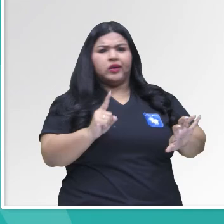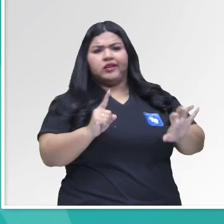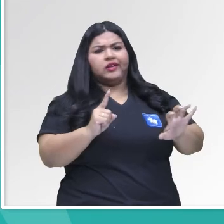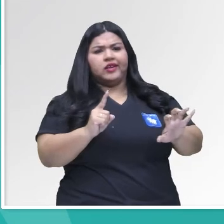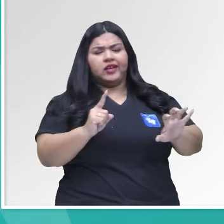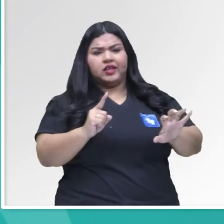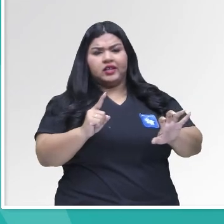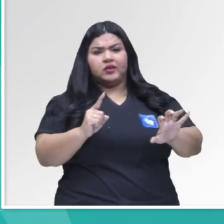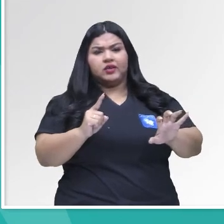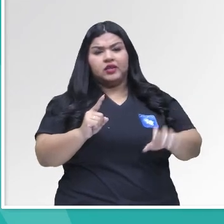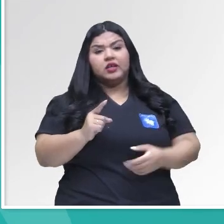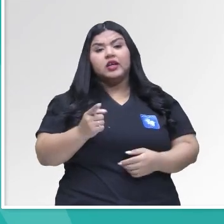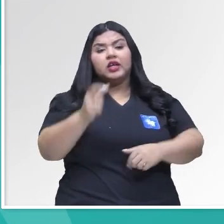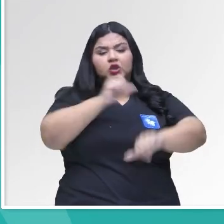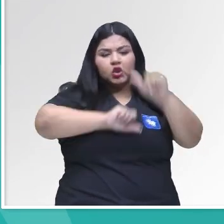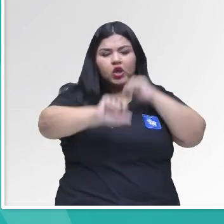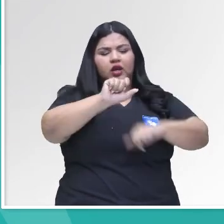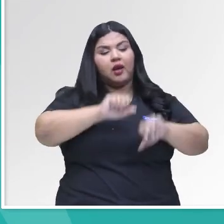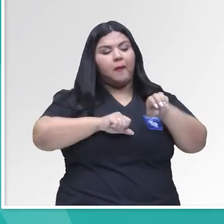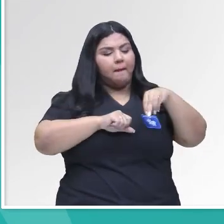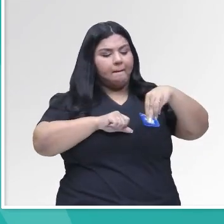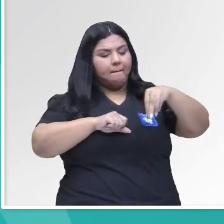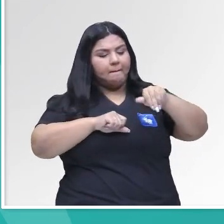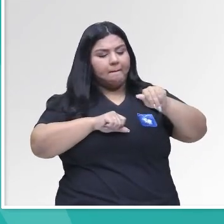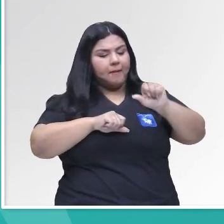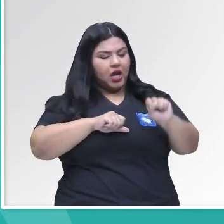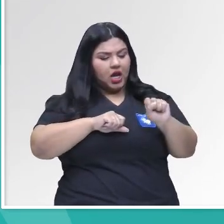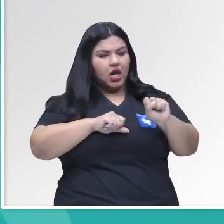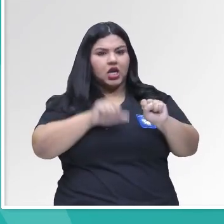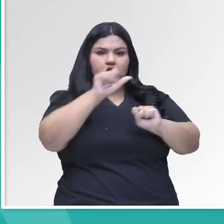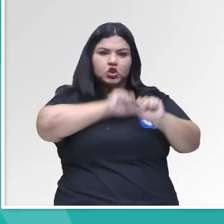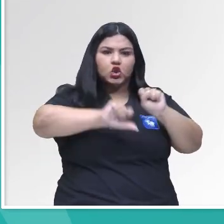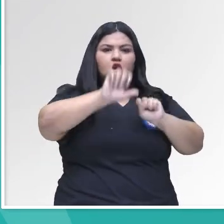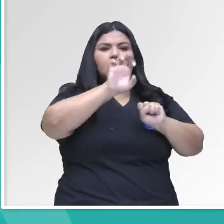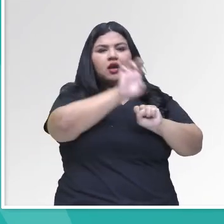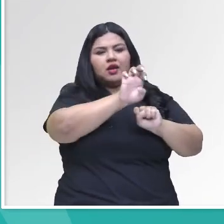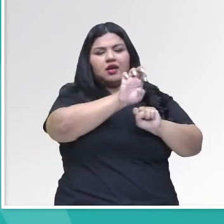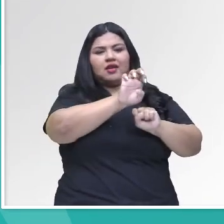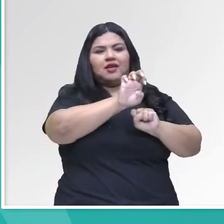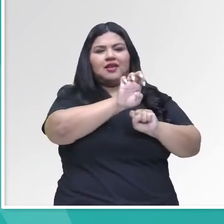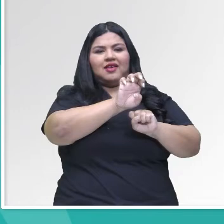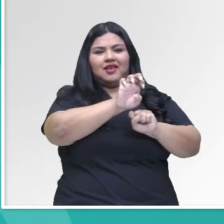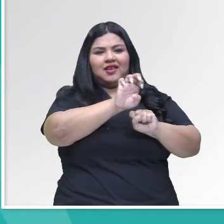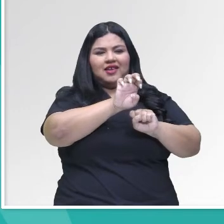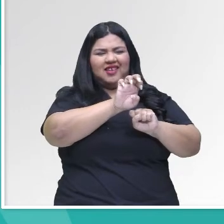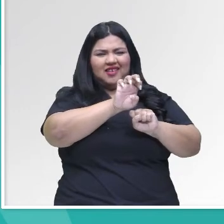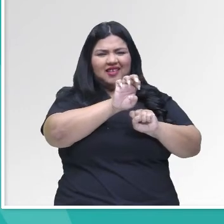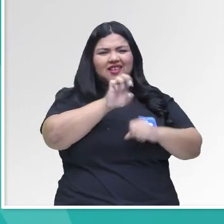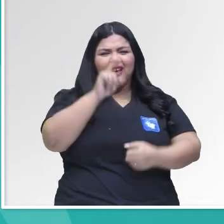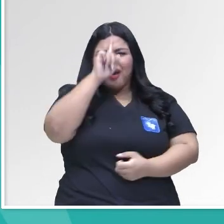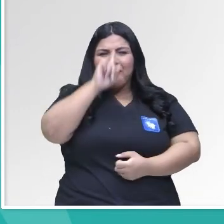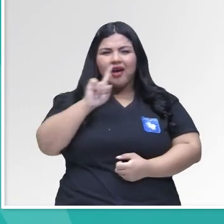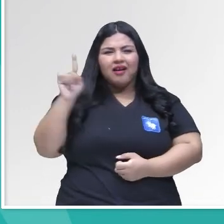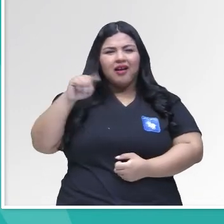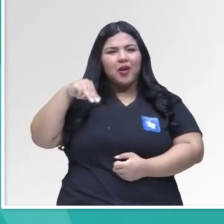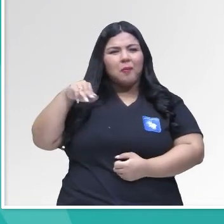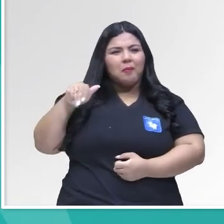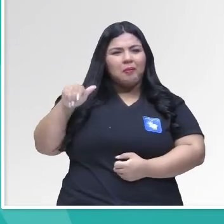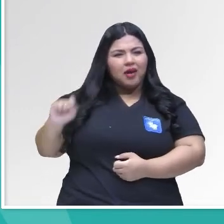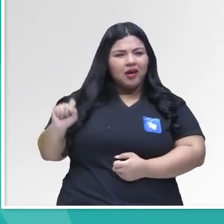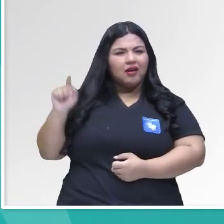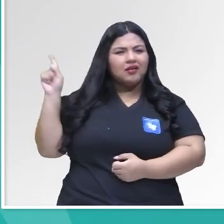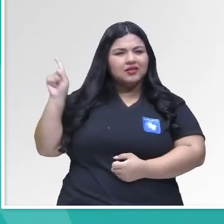esperavam e ele não queria ir. Eu poderia ter usado o ezinho no lugar do mais também. Olha como é que funciona o ezinho e o